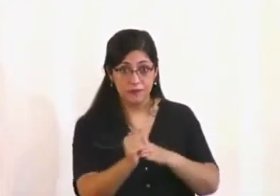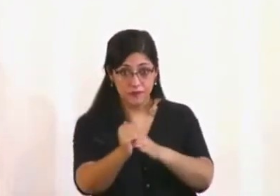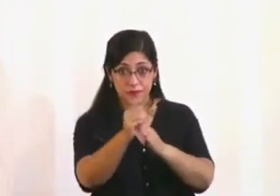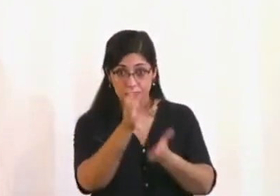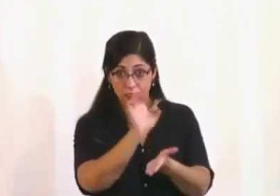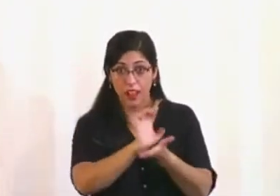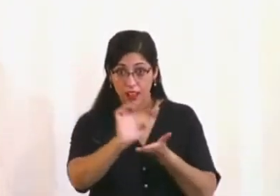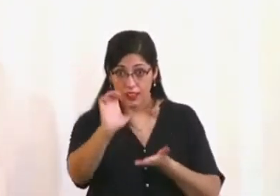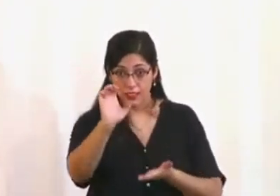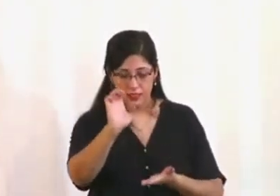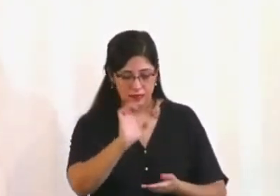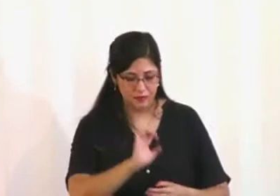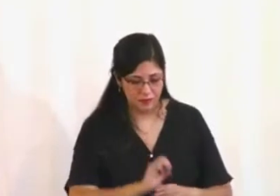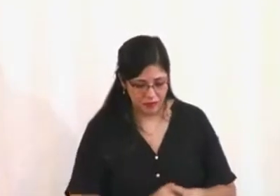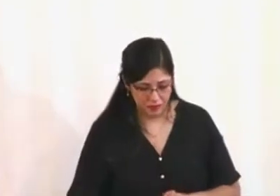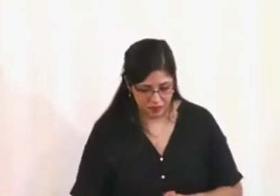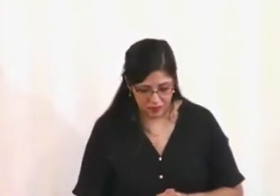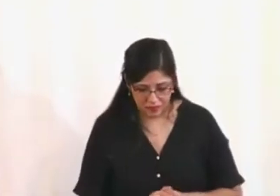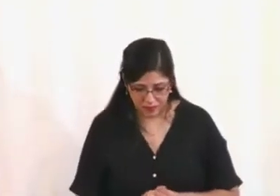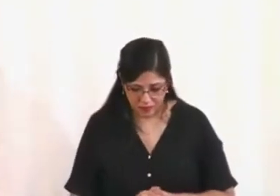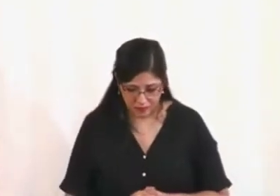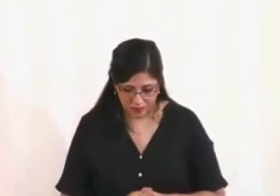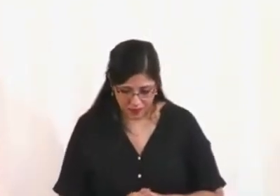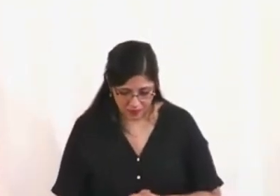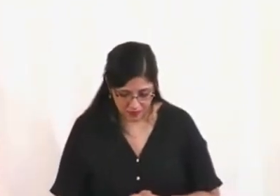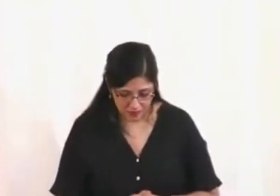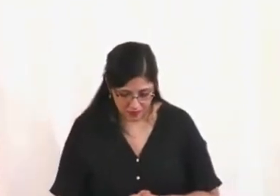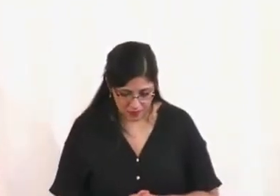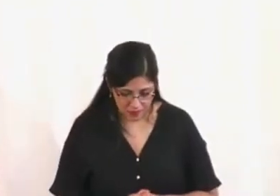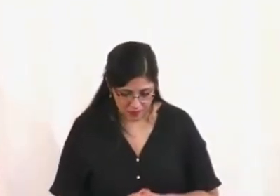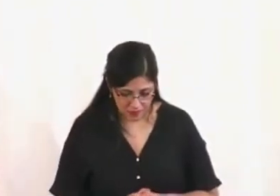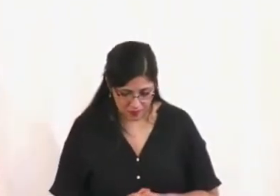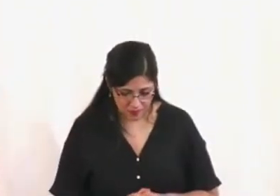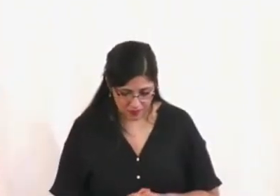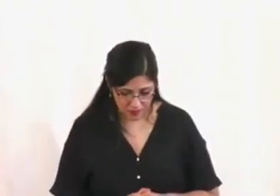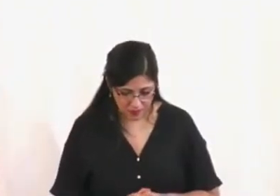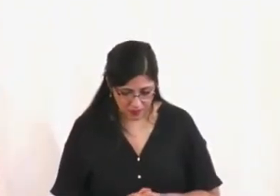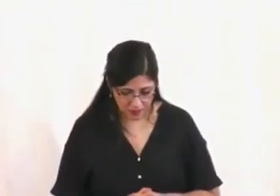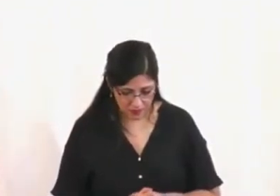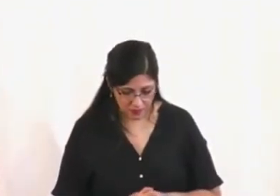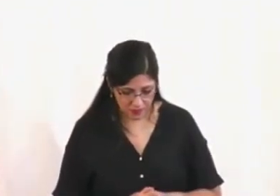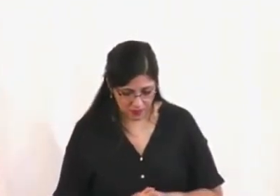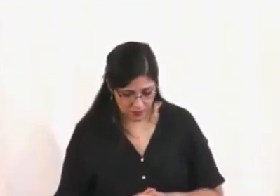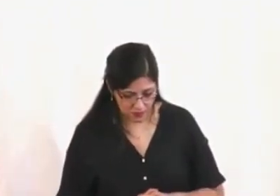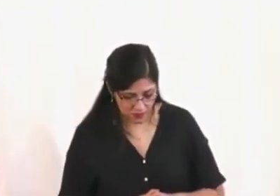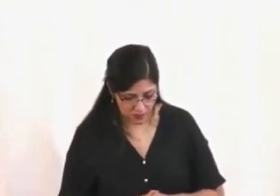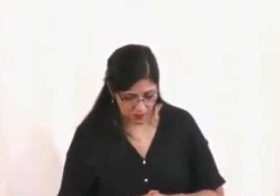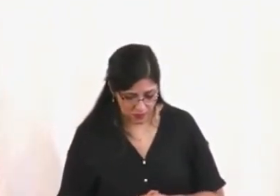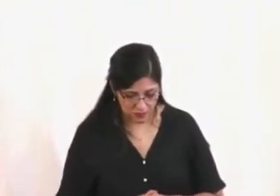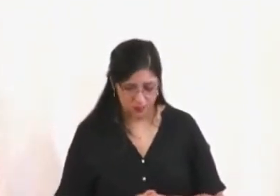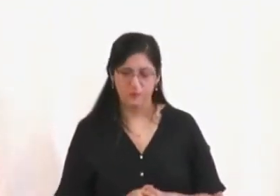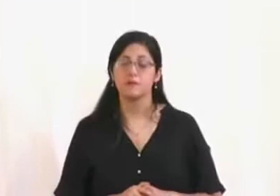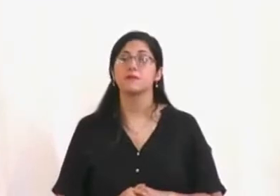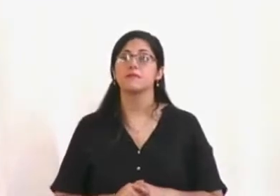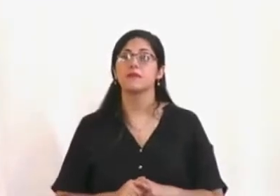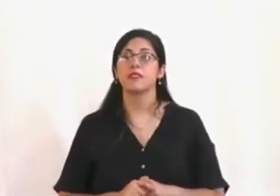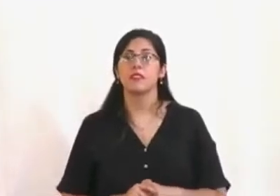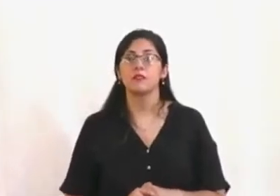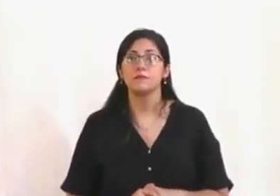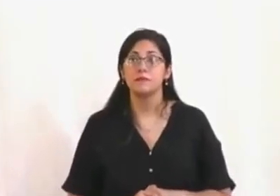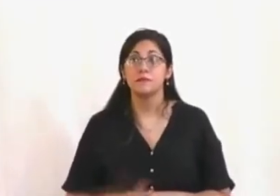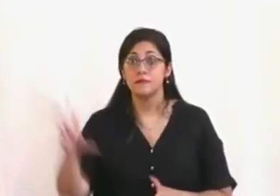vai caminhar a mensagem até o seu final agora. É Deus quem levará Elias para a caverna.